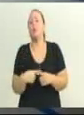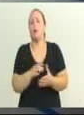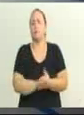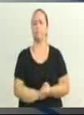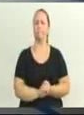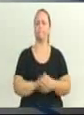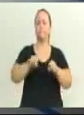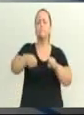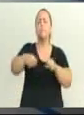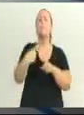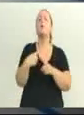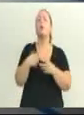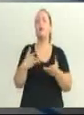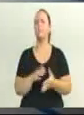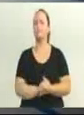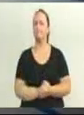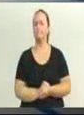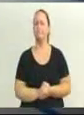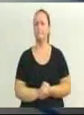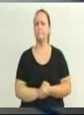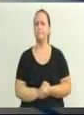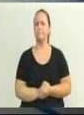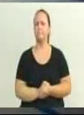Por que que que tu tá tirando a minha moto daqui. Fala, a placa primeiro.